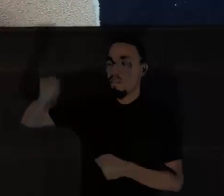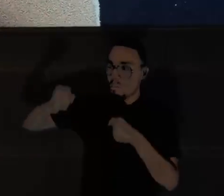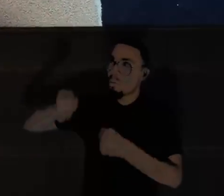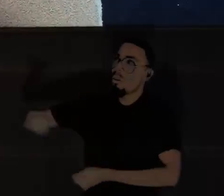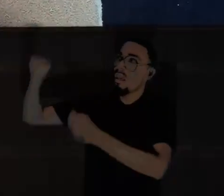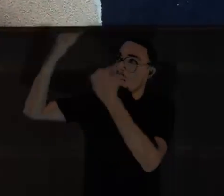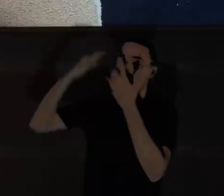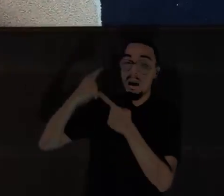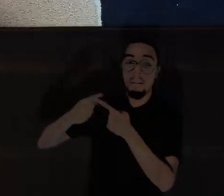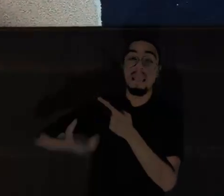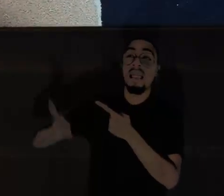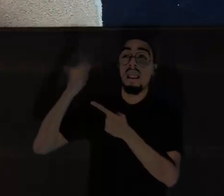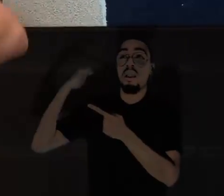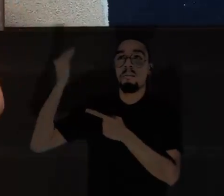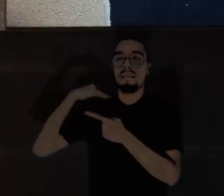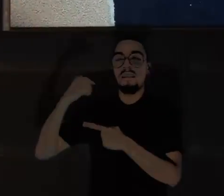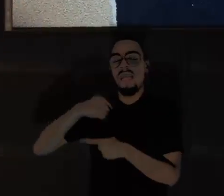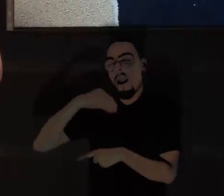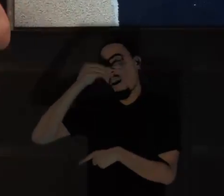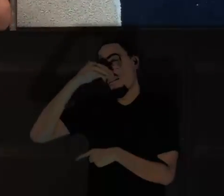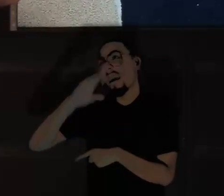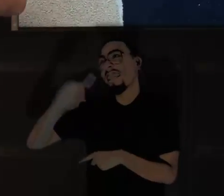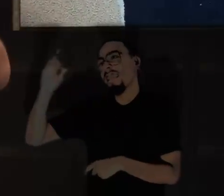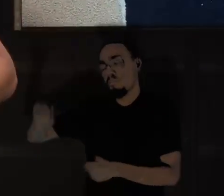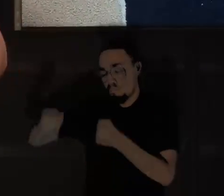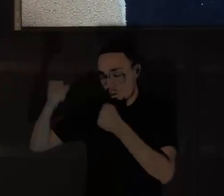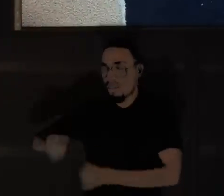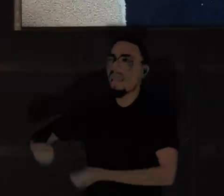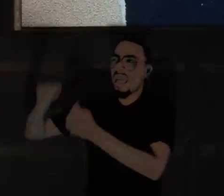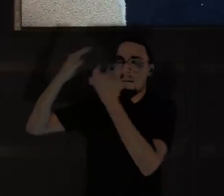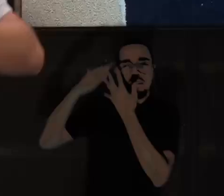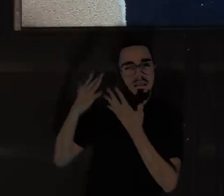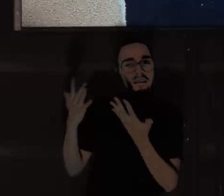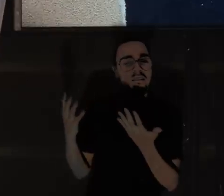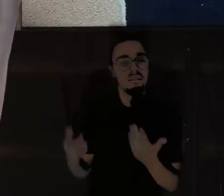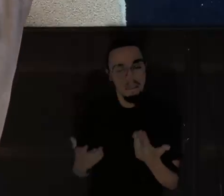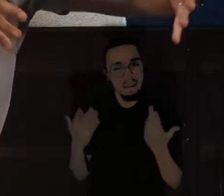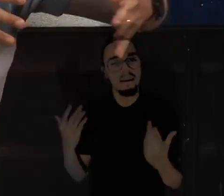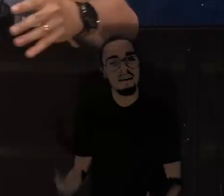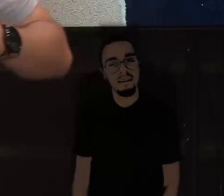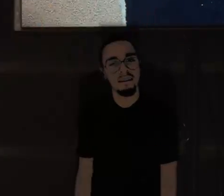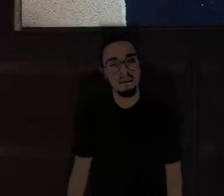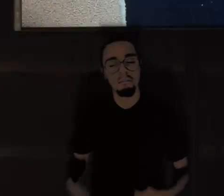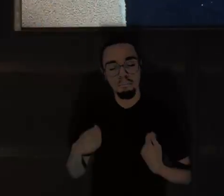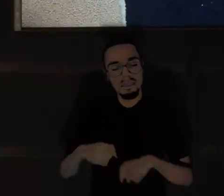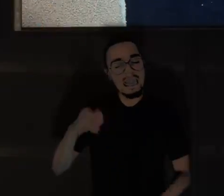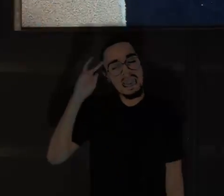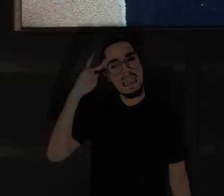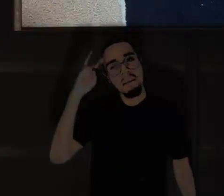encheu de poder. Paulo diz: andem por aquilo que vocês já alcançaram.